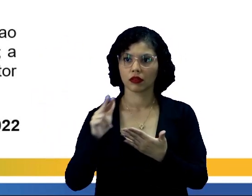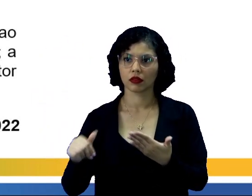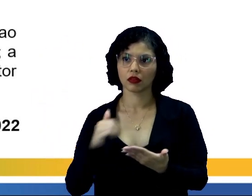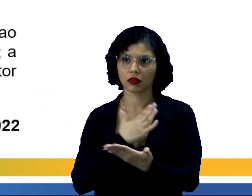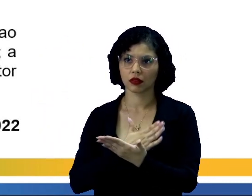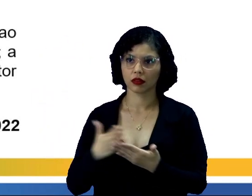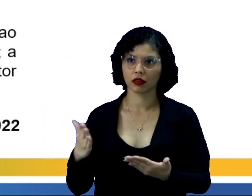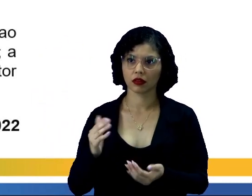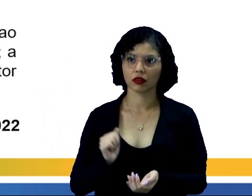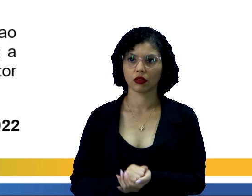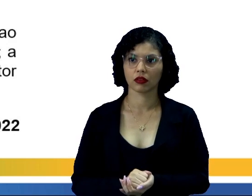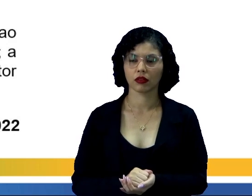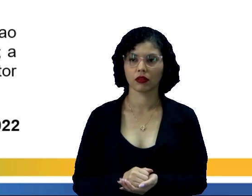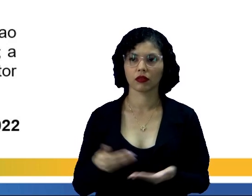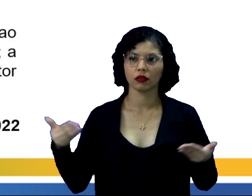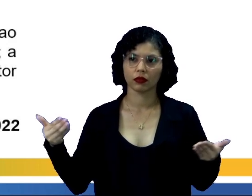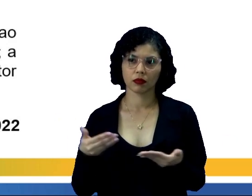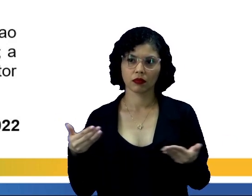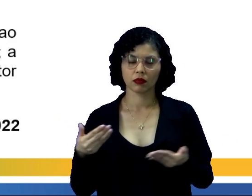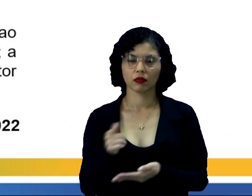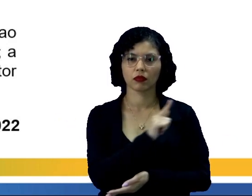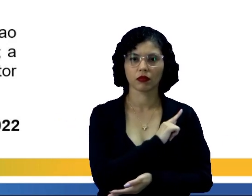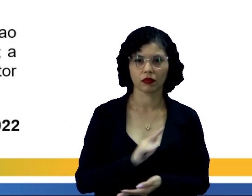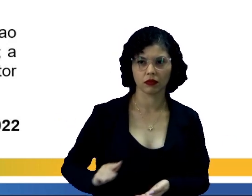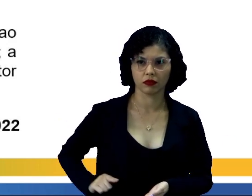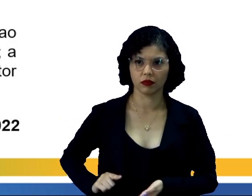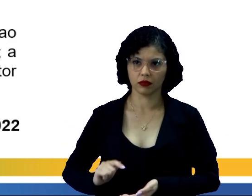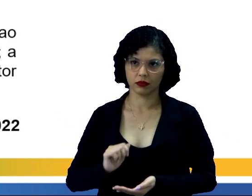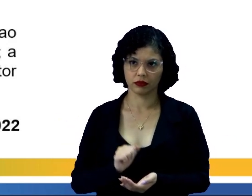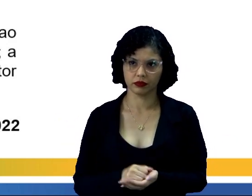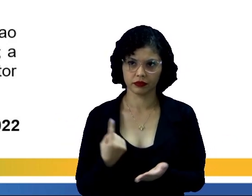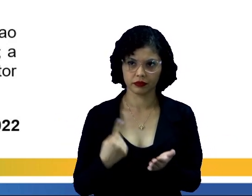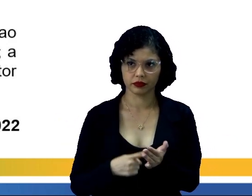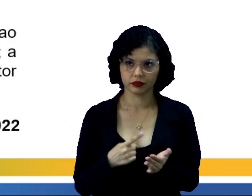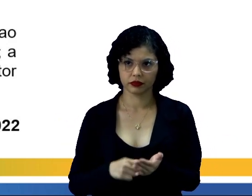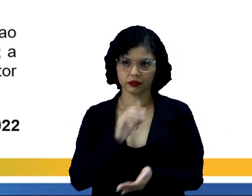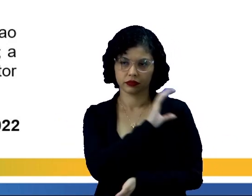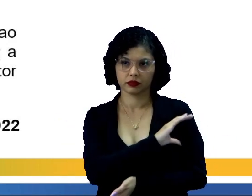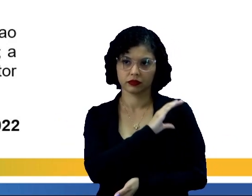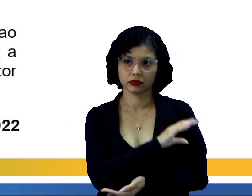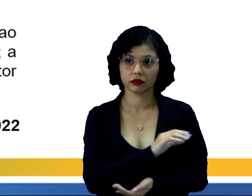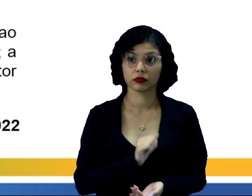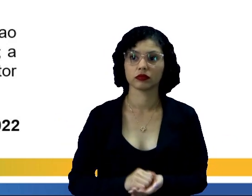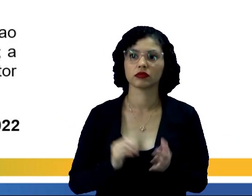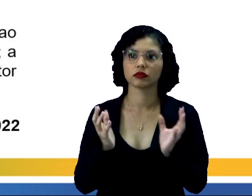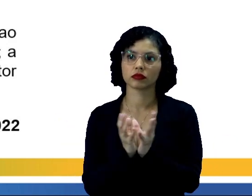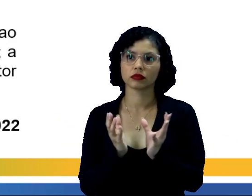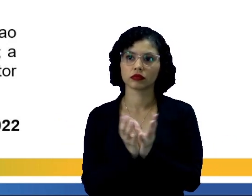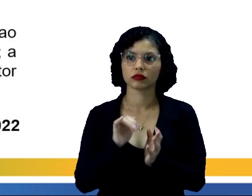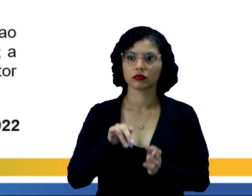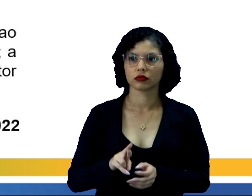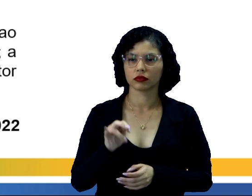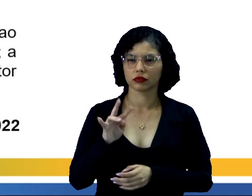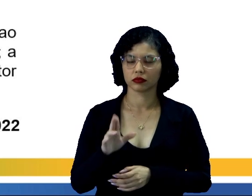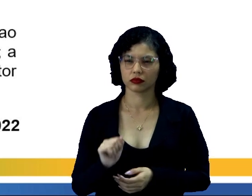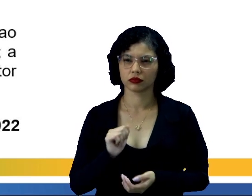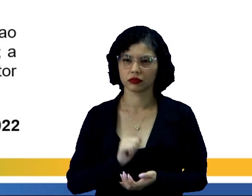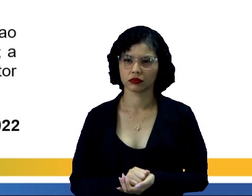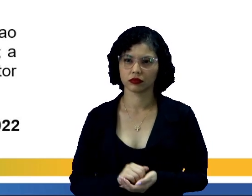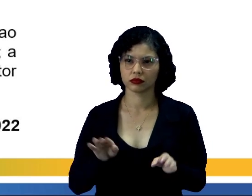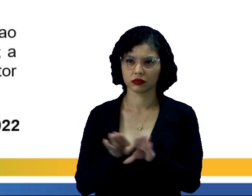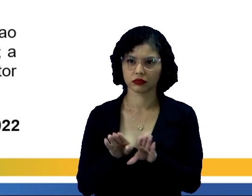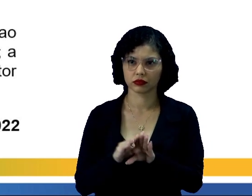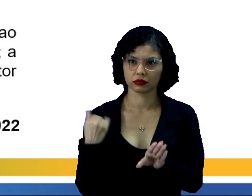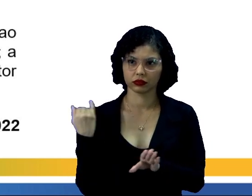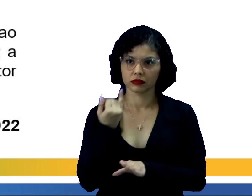ações adotadas pelo atual governo. De acordo com o coordenador executivo do grupo, Maurício